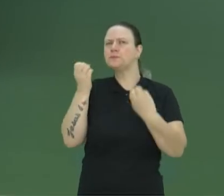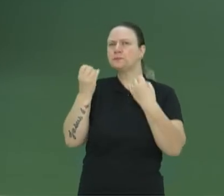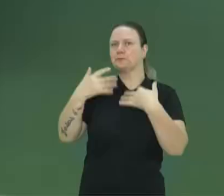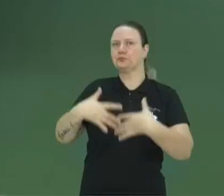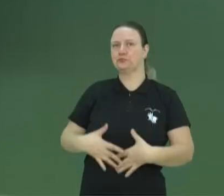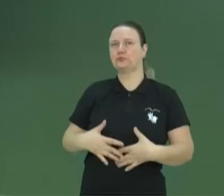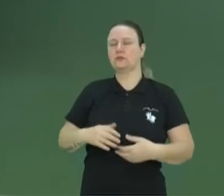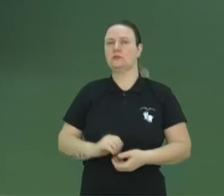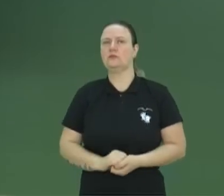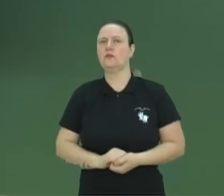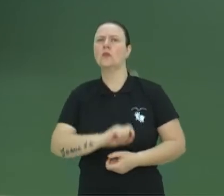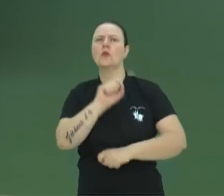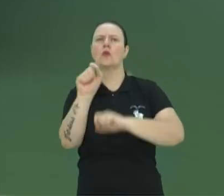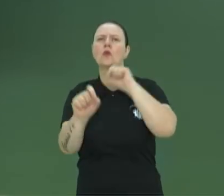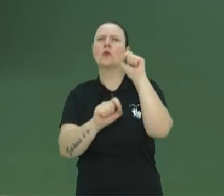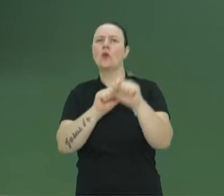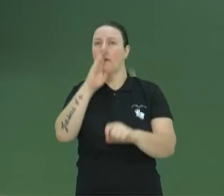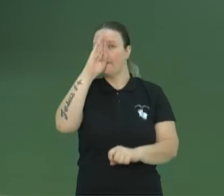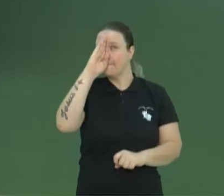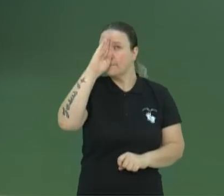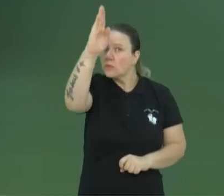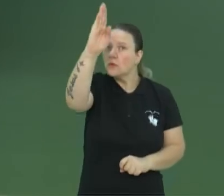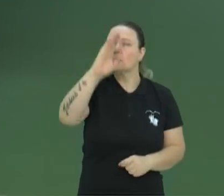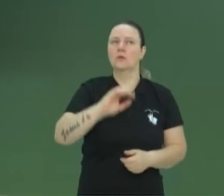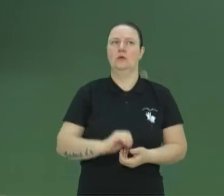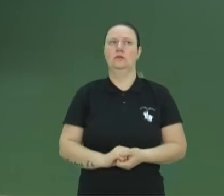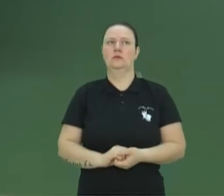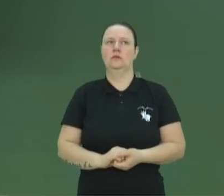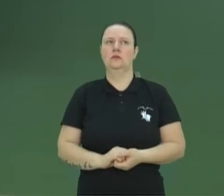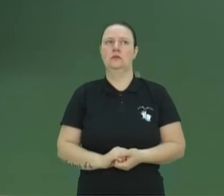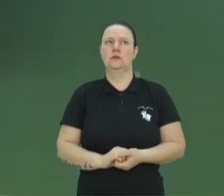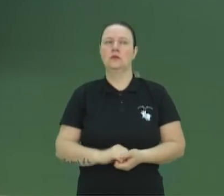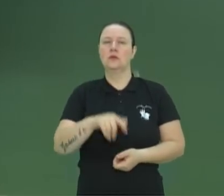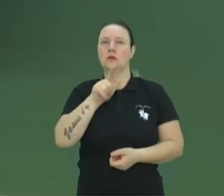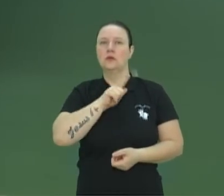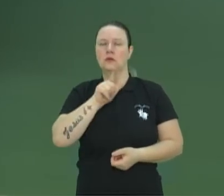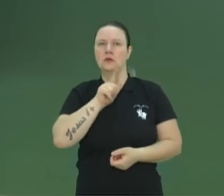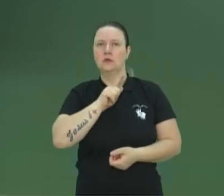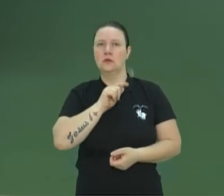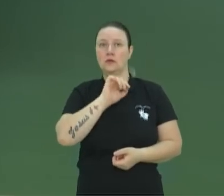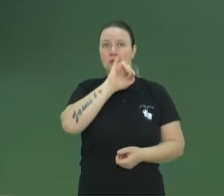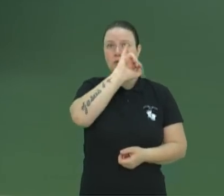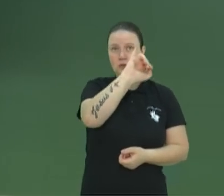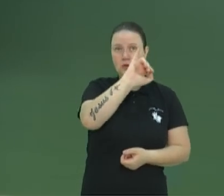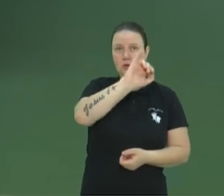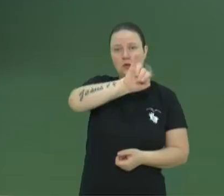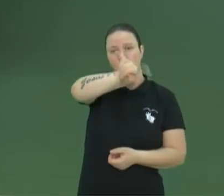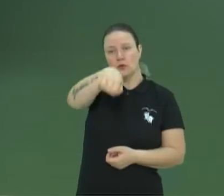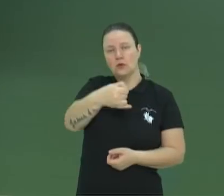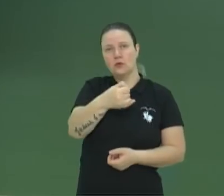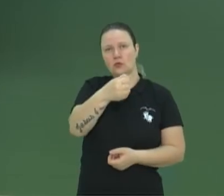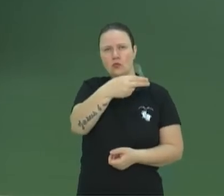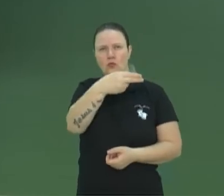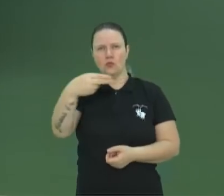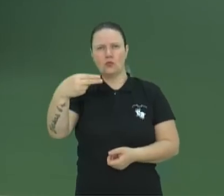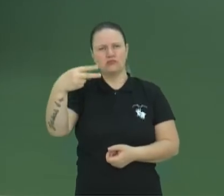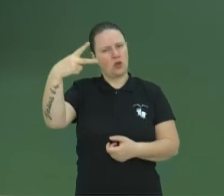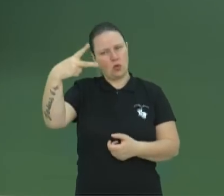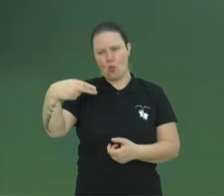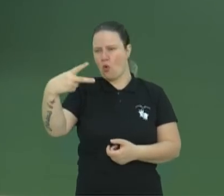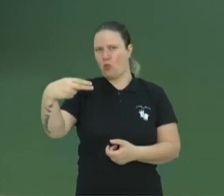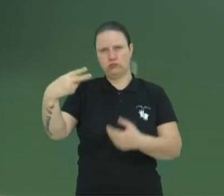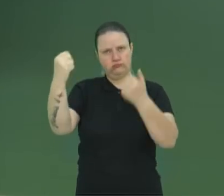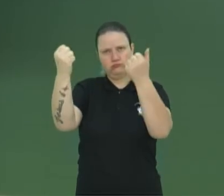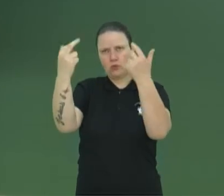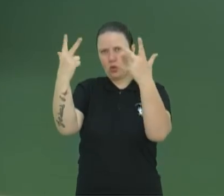ela, né? Qual que é a diagonal principal da matriz, ó? Os elementos que têm o i e o j iguais, né?